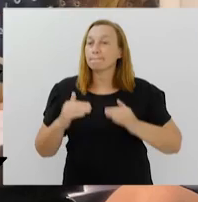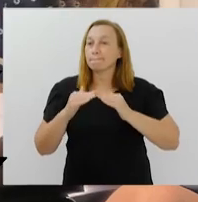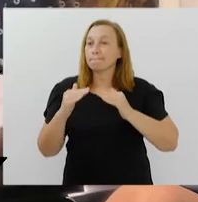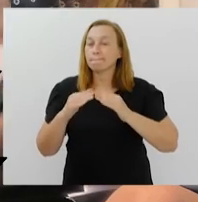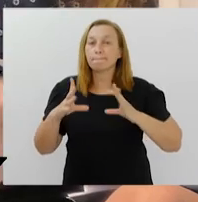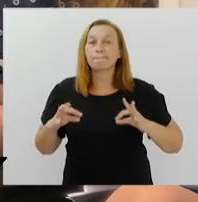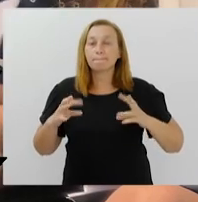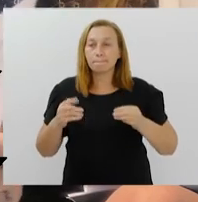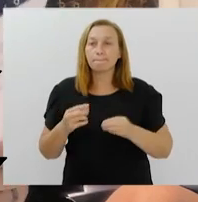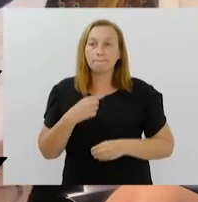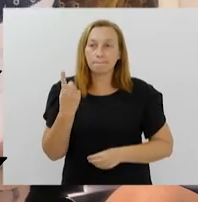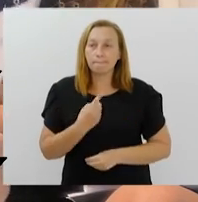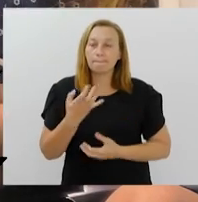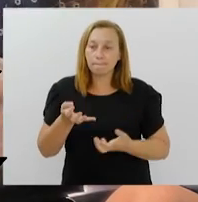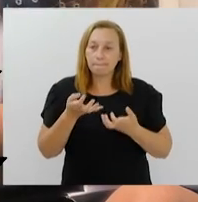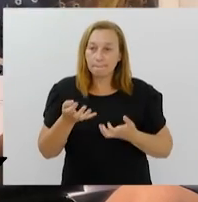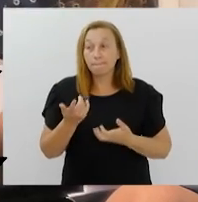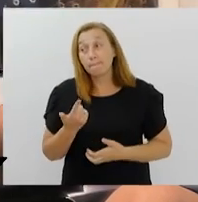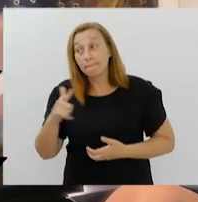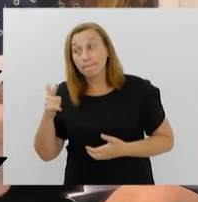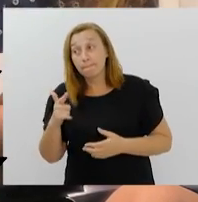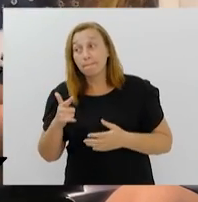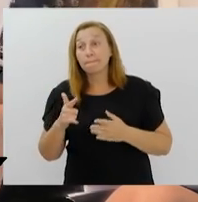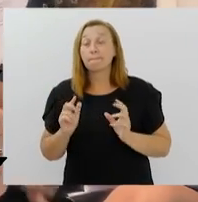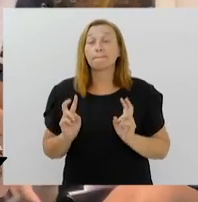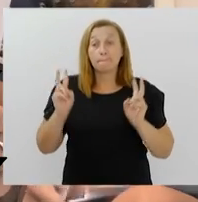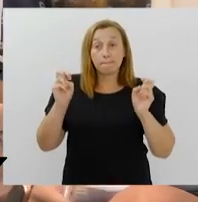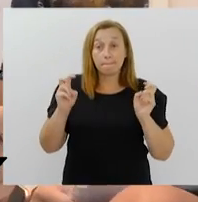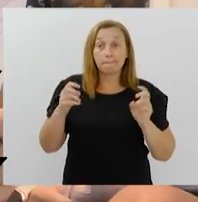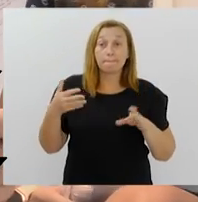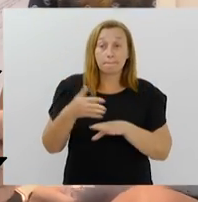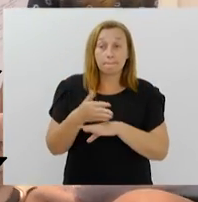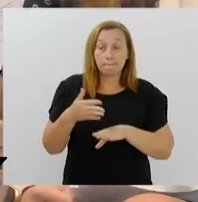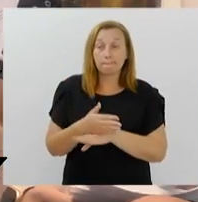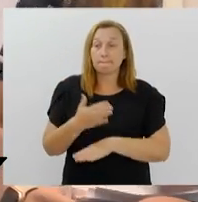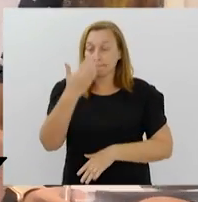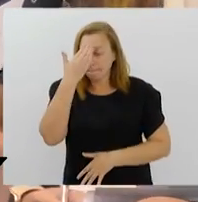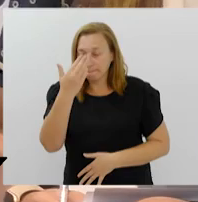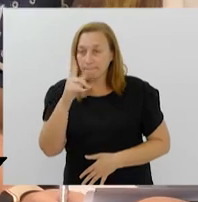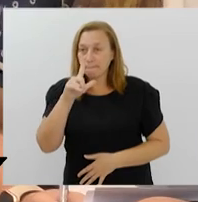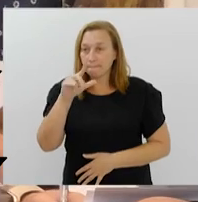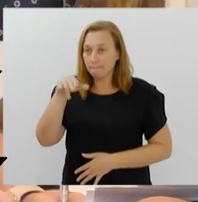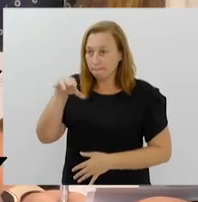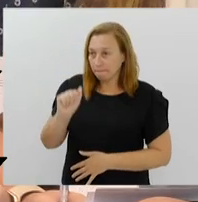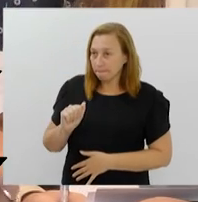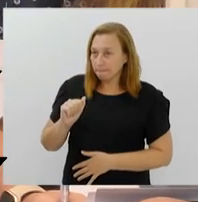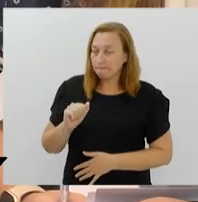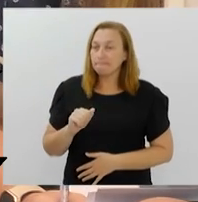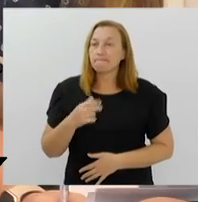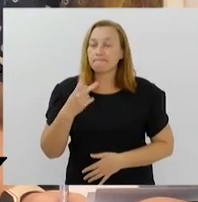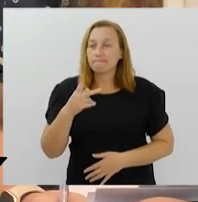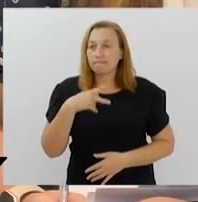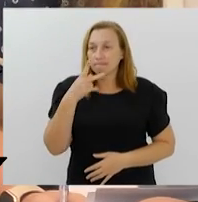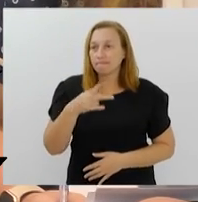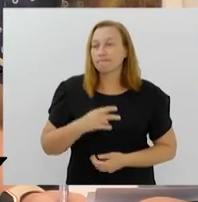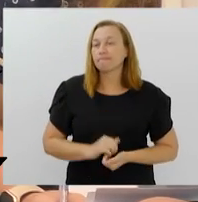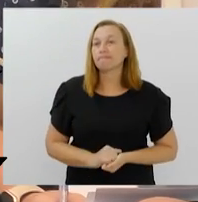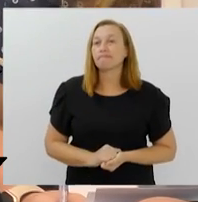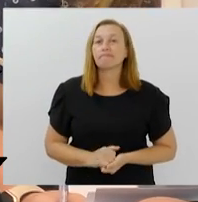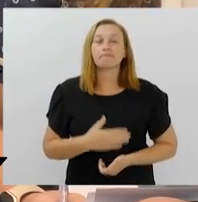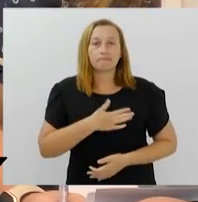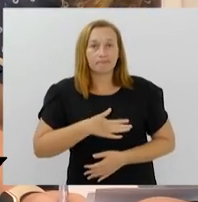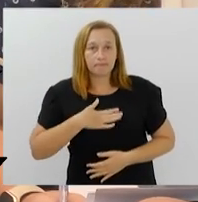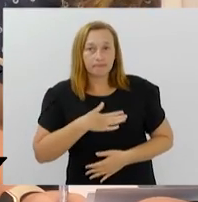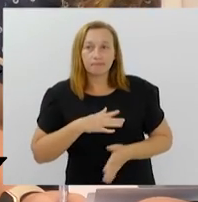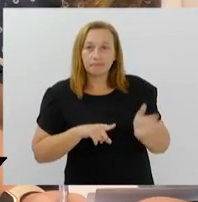esperamos fora outras situações que vão de fato atender essa necessidade Lucas Muito obrigado pela sua pela sua contribuição algum Deputado gostaria de fazer